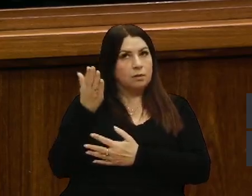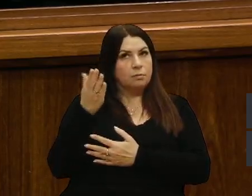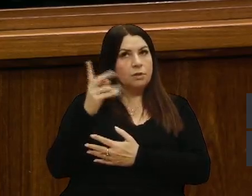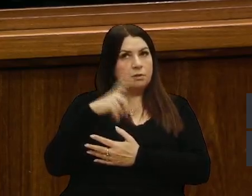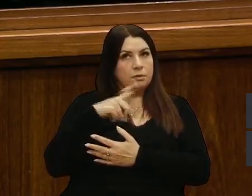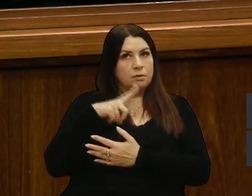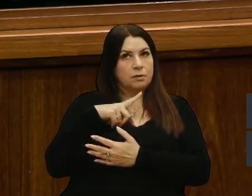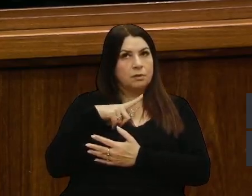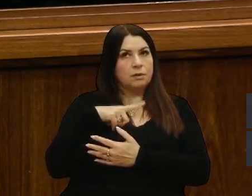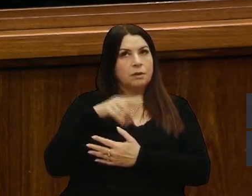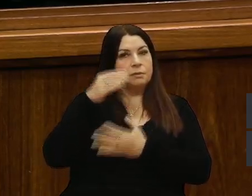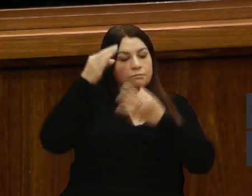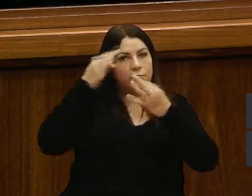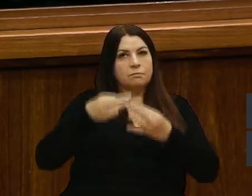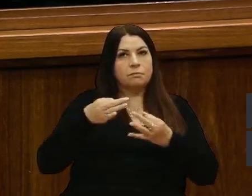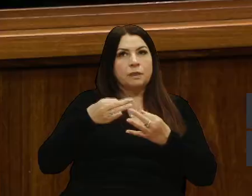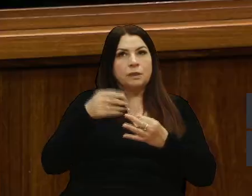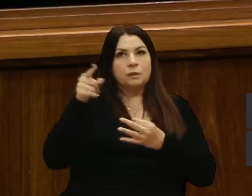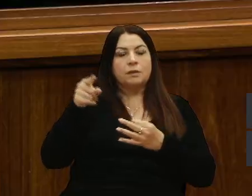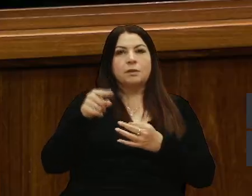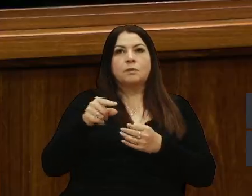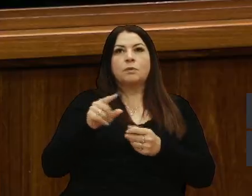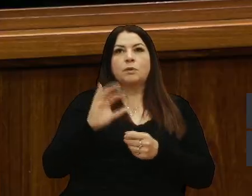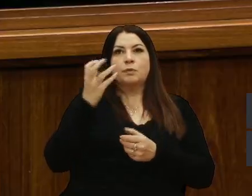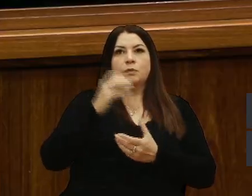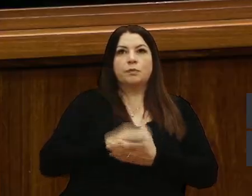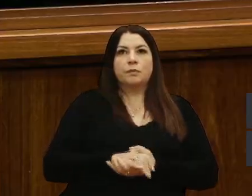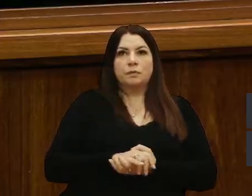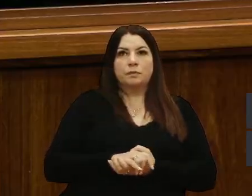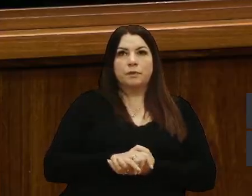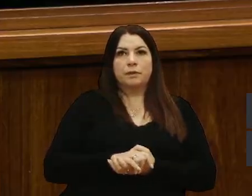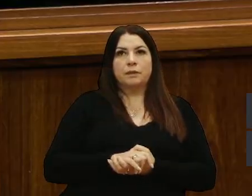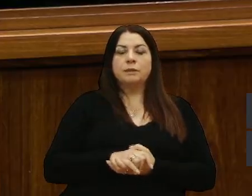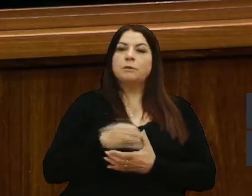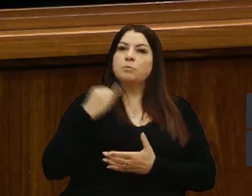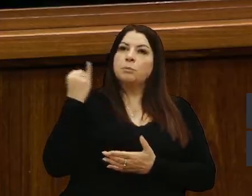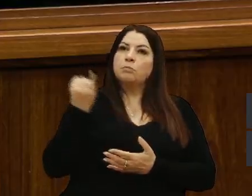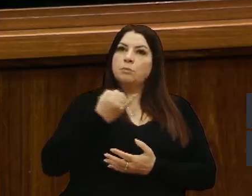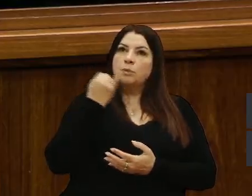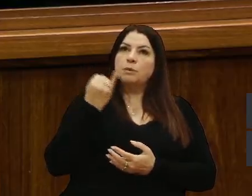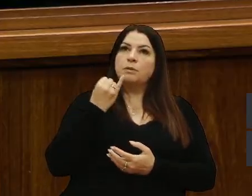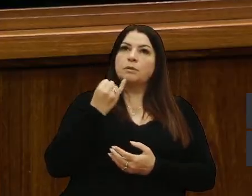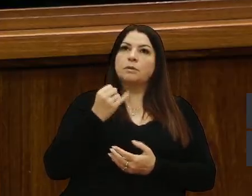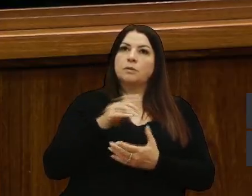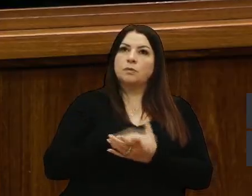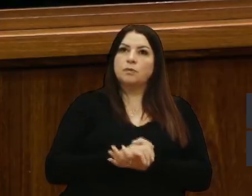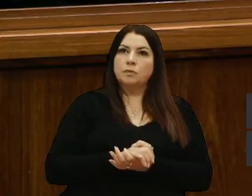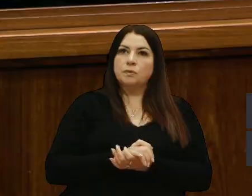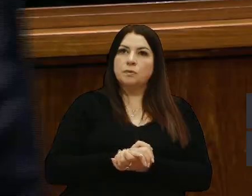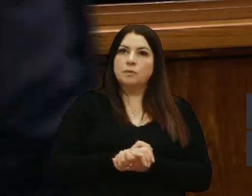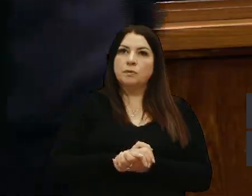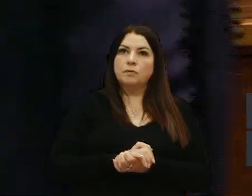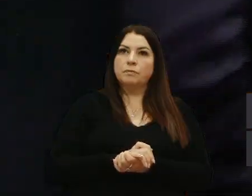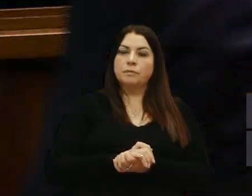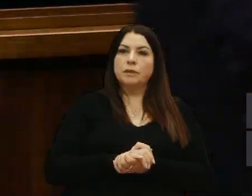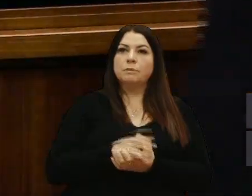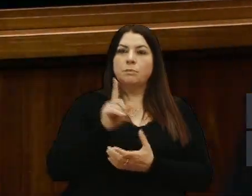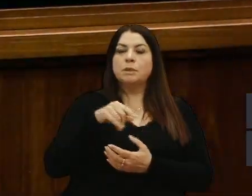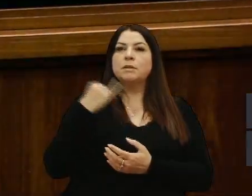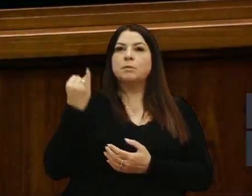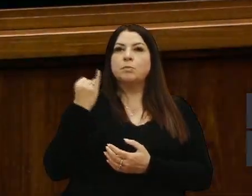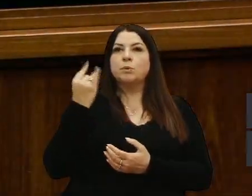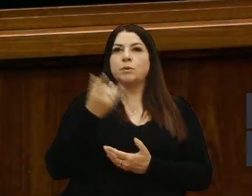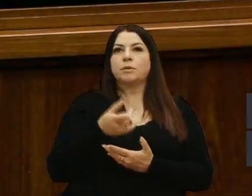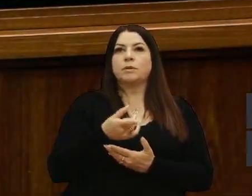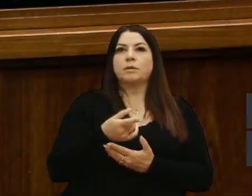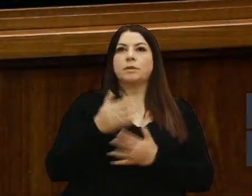tem convicção de que isso irá acontecer, pela importância e relevância que isso tem. Mas é importante